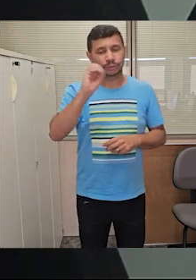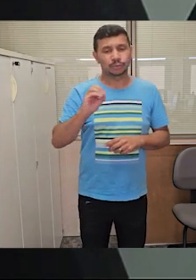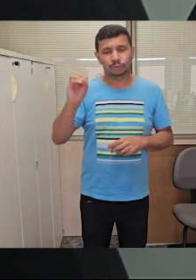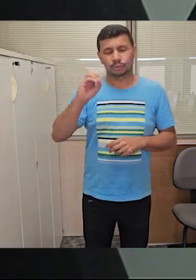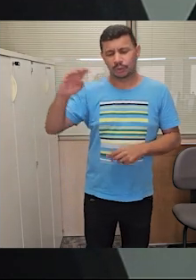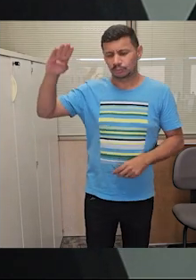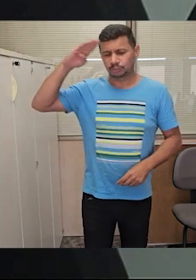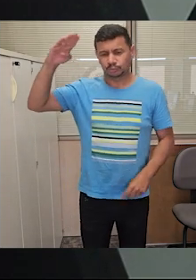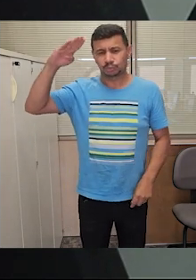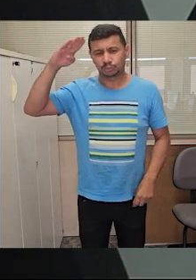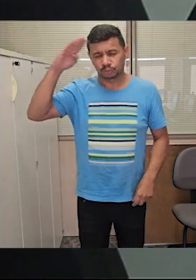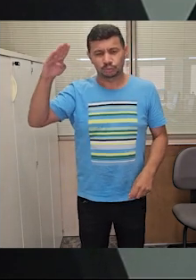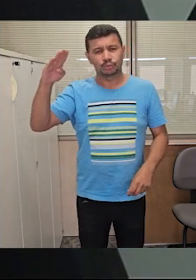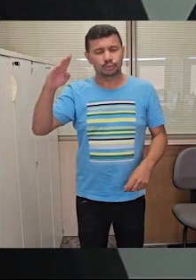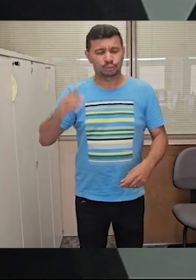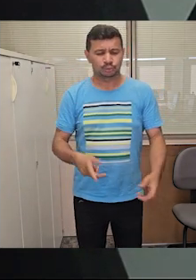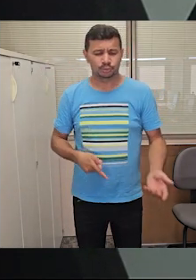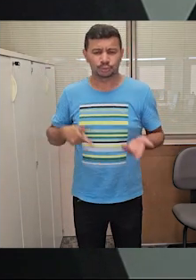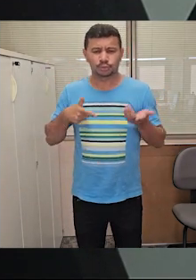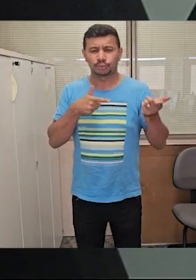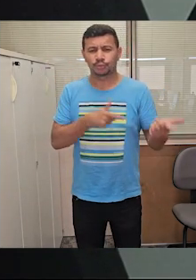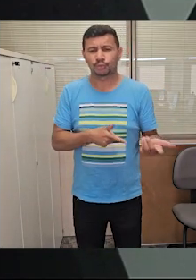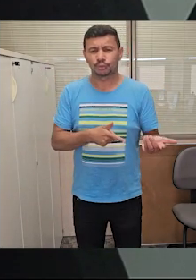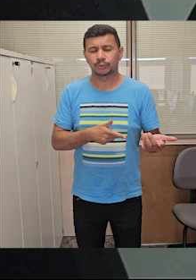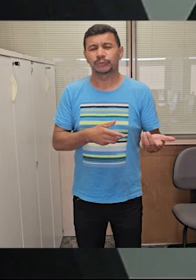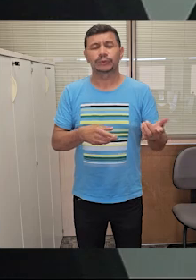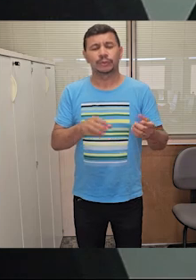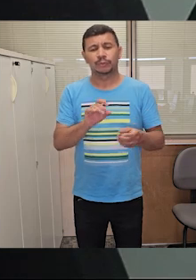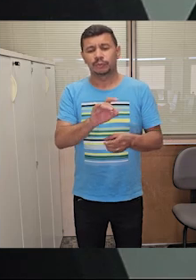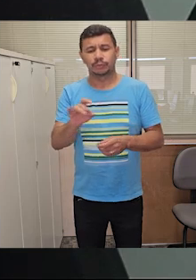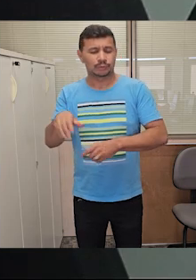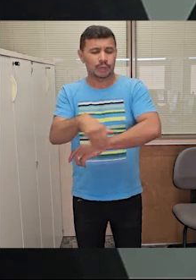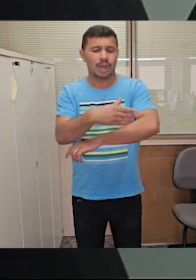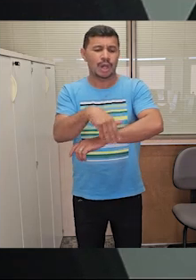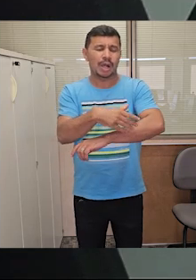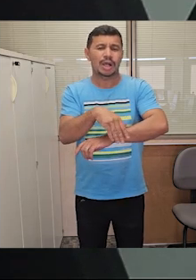com baioneta calada em cada esquina, né?